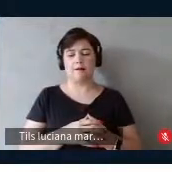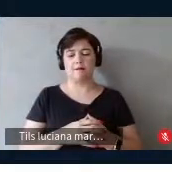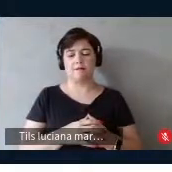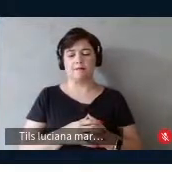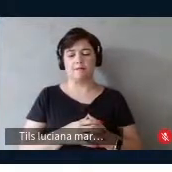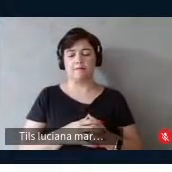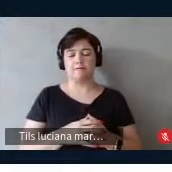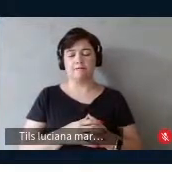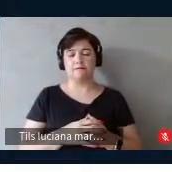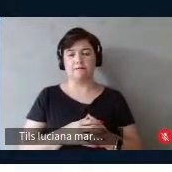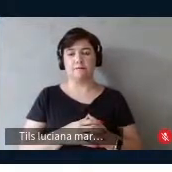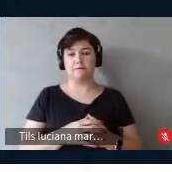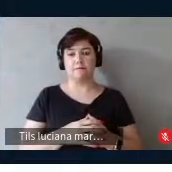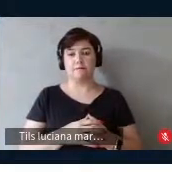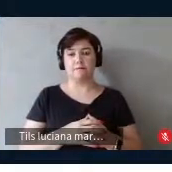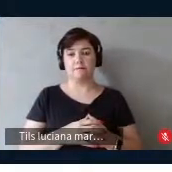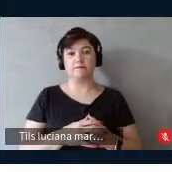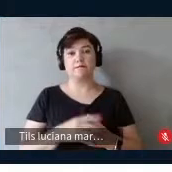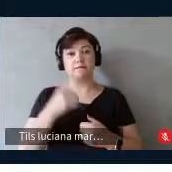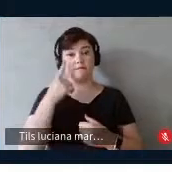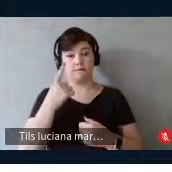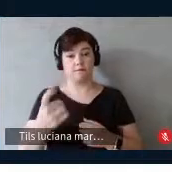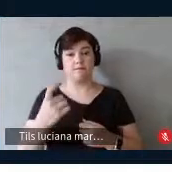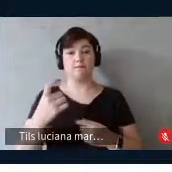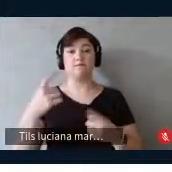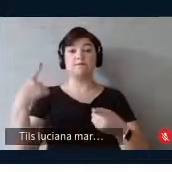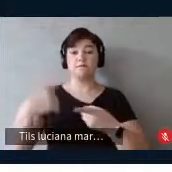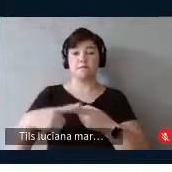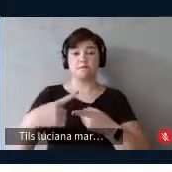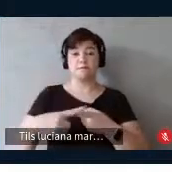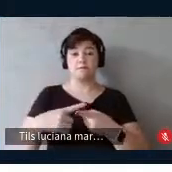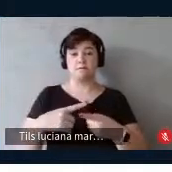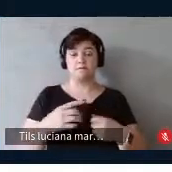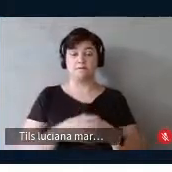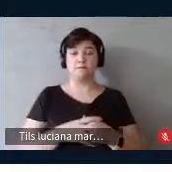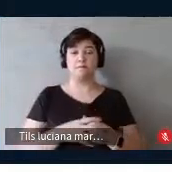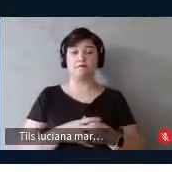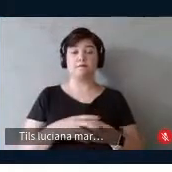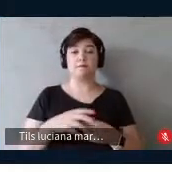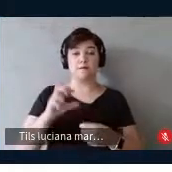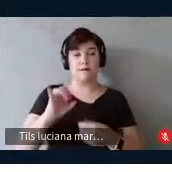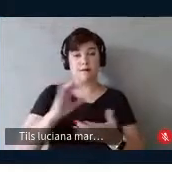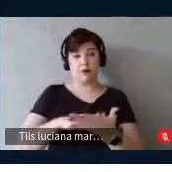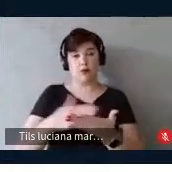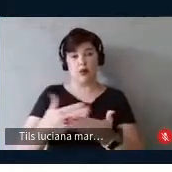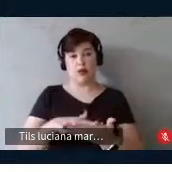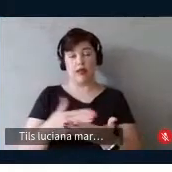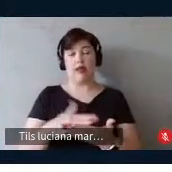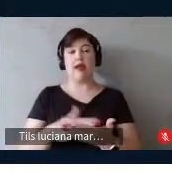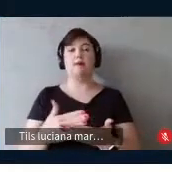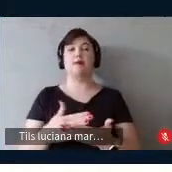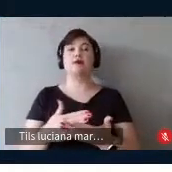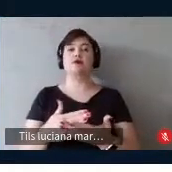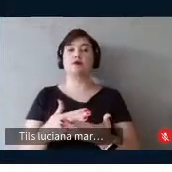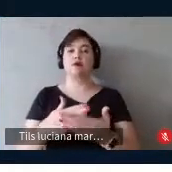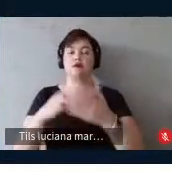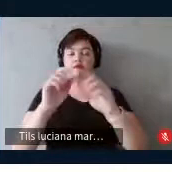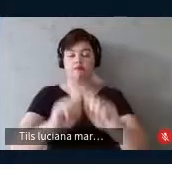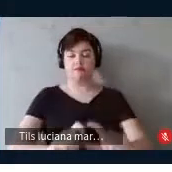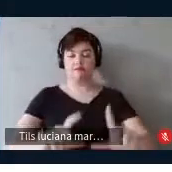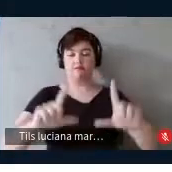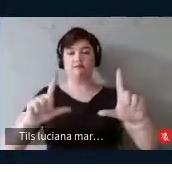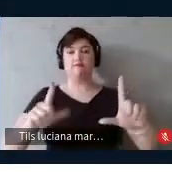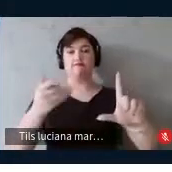desculpa. É muito interessante isso porque quando um intérprete ele assume a janela de